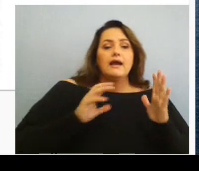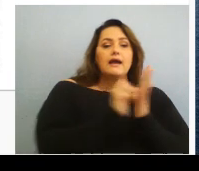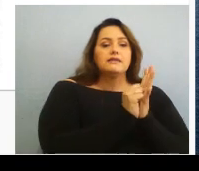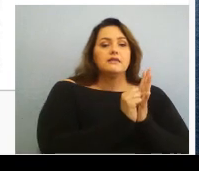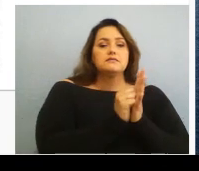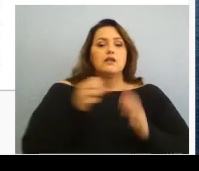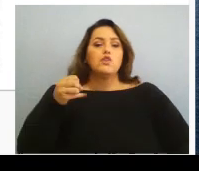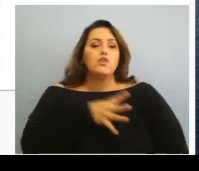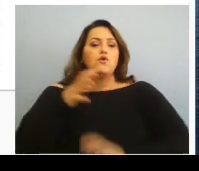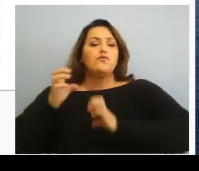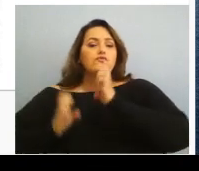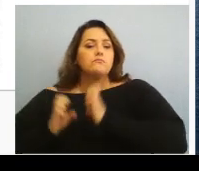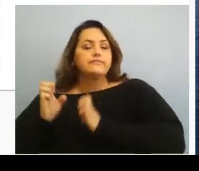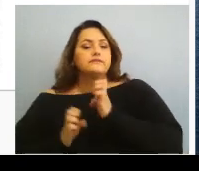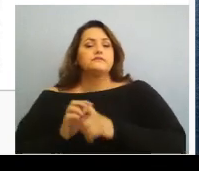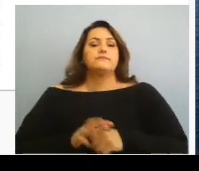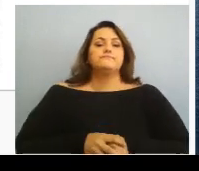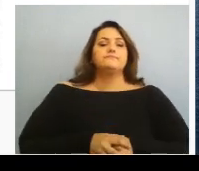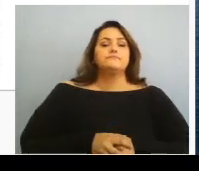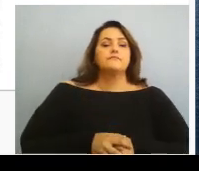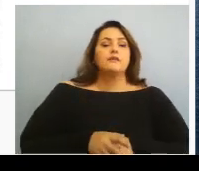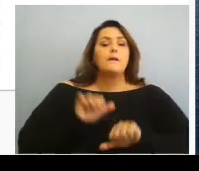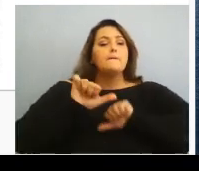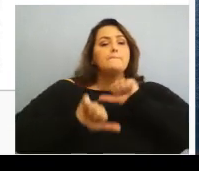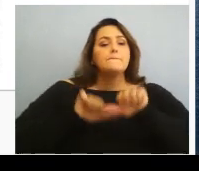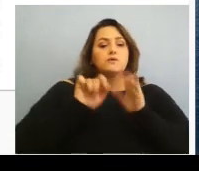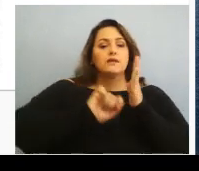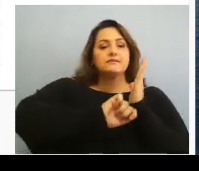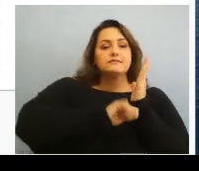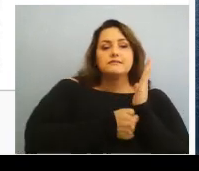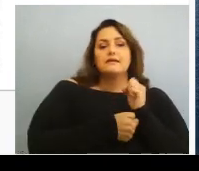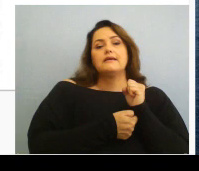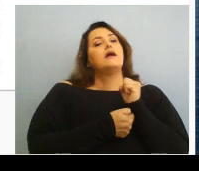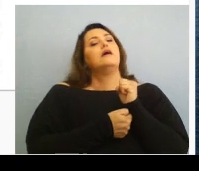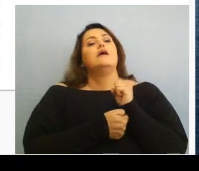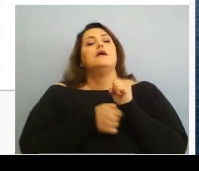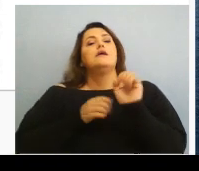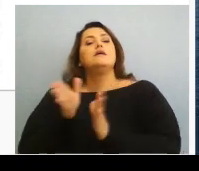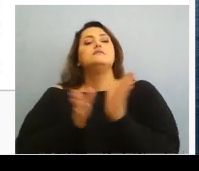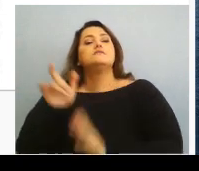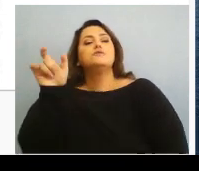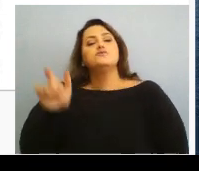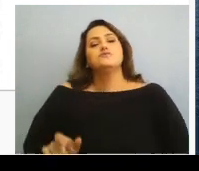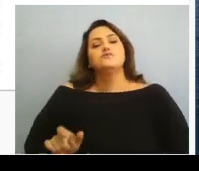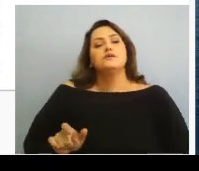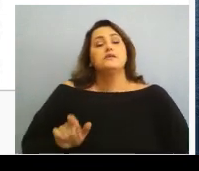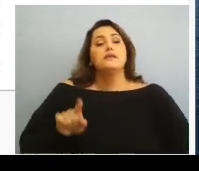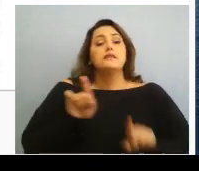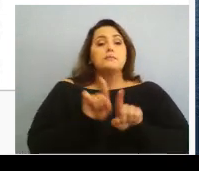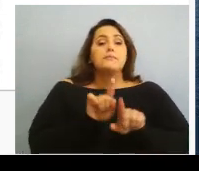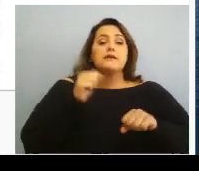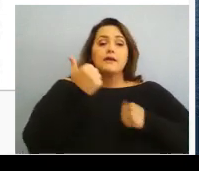vamos falar mais adiante, alterar sua senha de acesso e adicionar usuários. E você vai ter um campo de ajuda, onde você vai